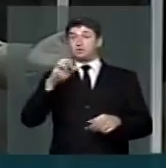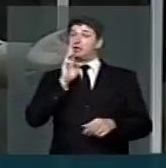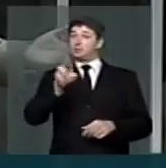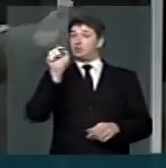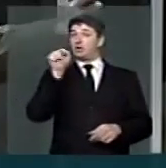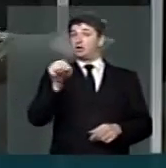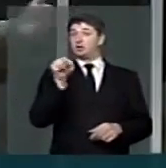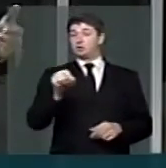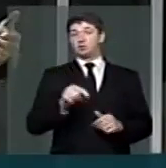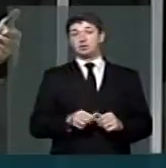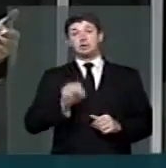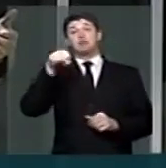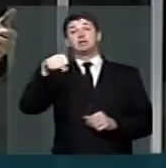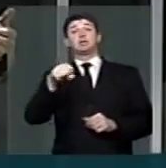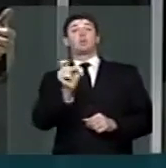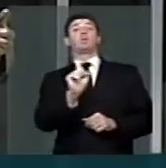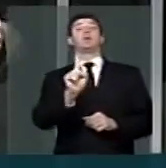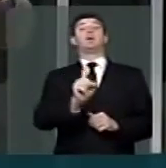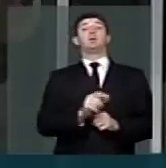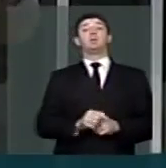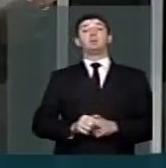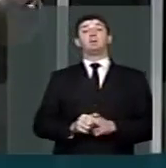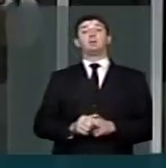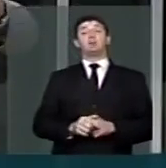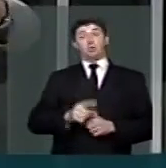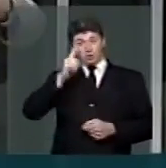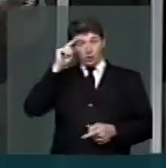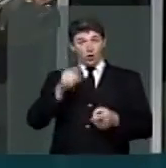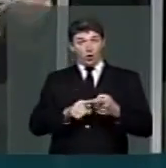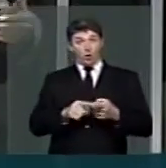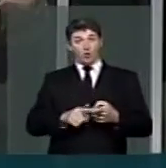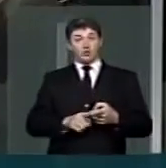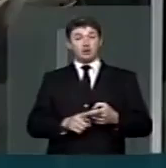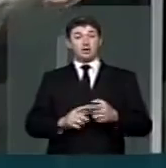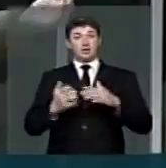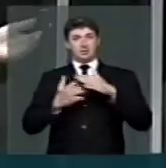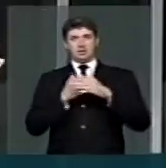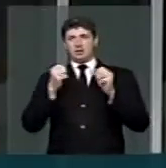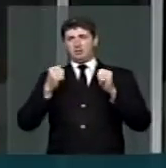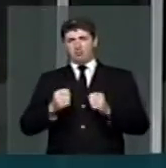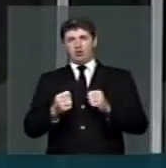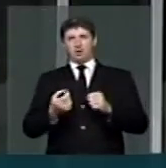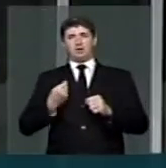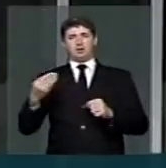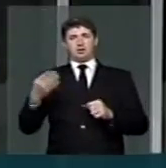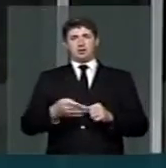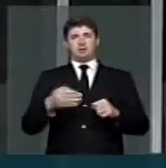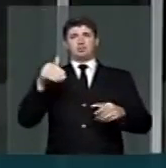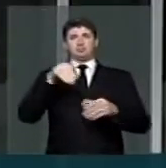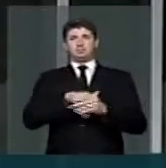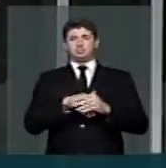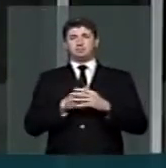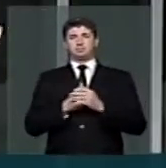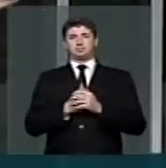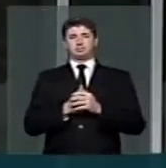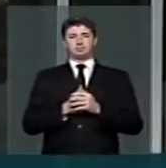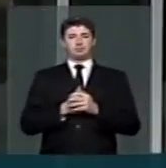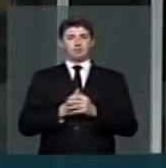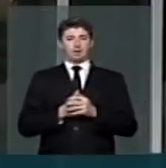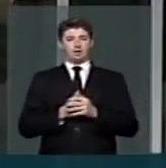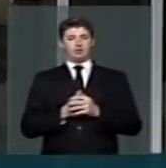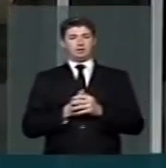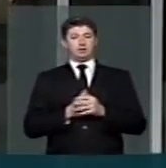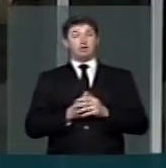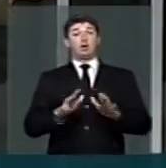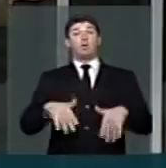isso. Sim ou não? Se concorda ou não que empresas devam contribuir para campanhas eleitorais? E qual é a dificuldade